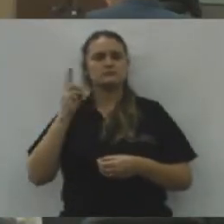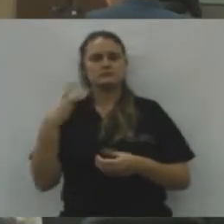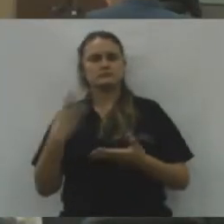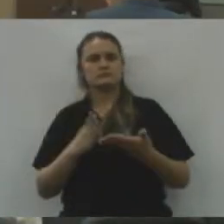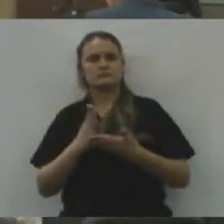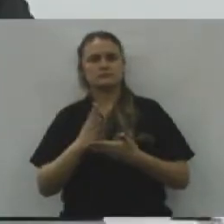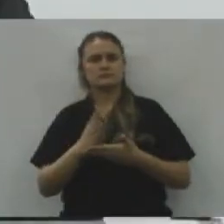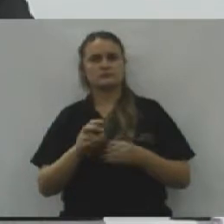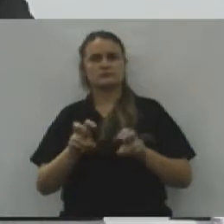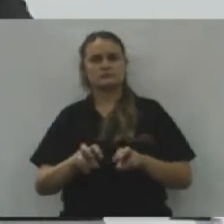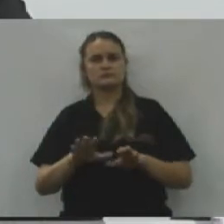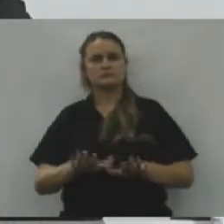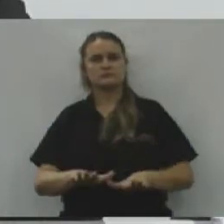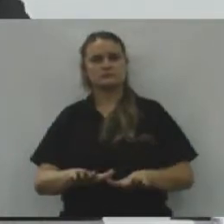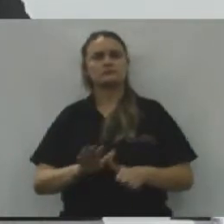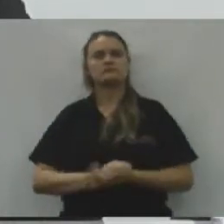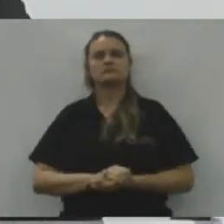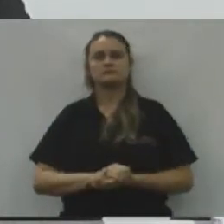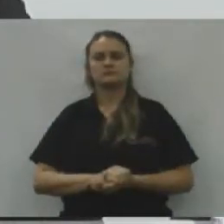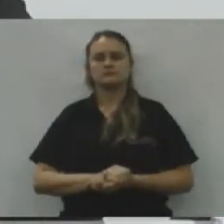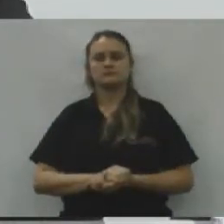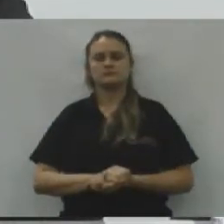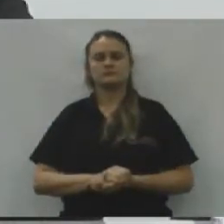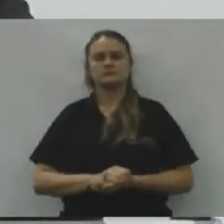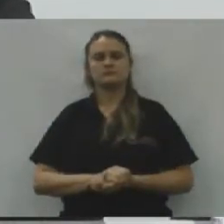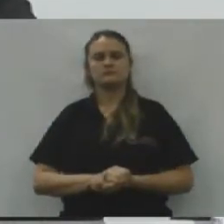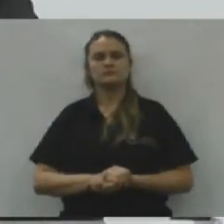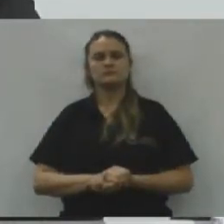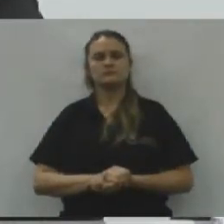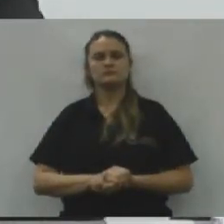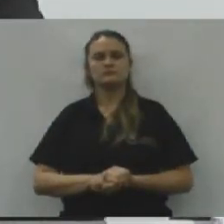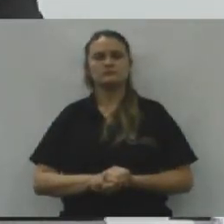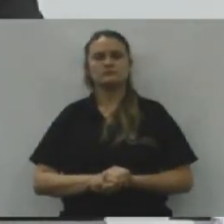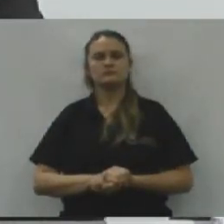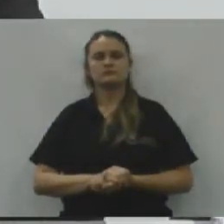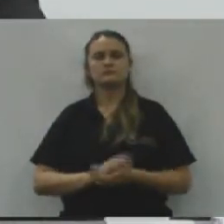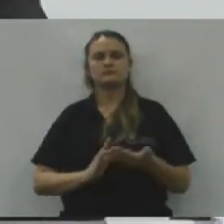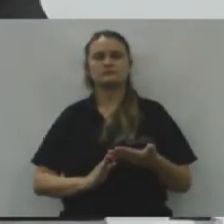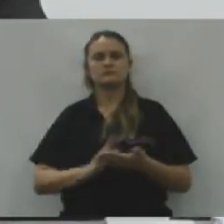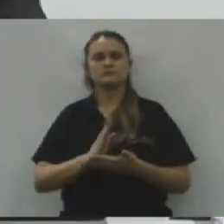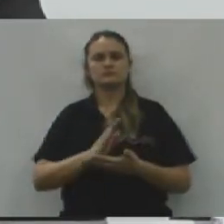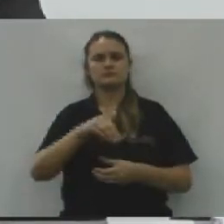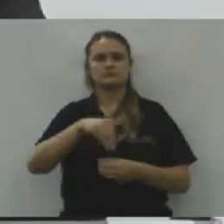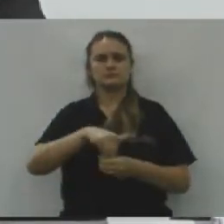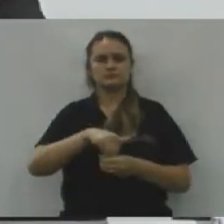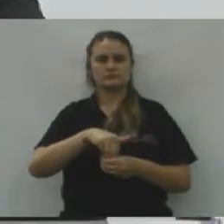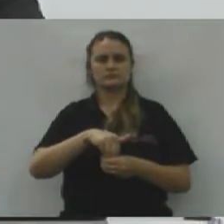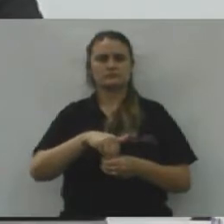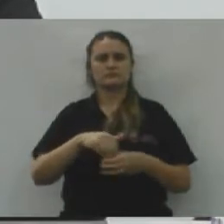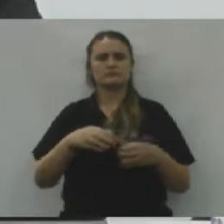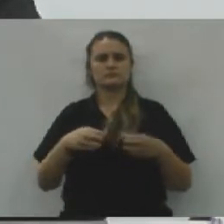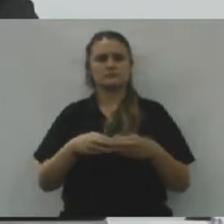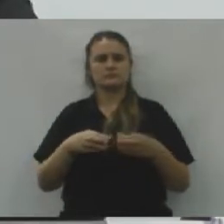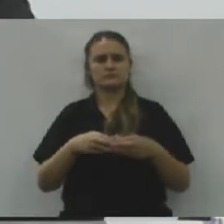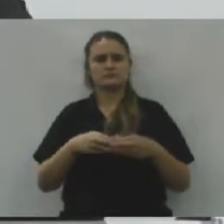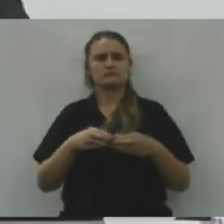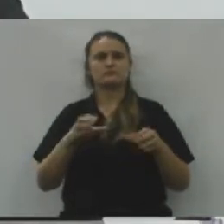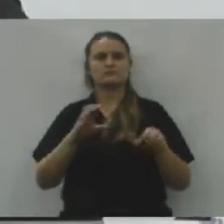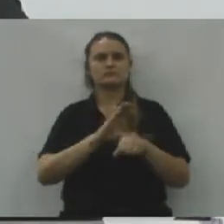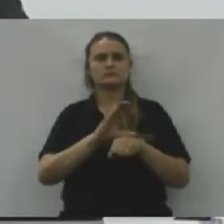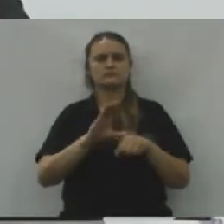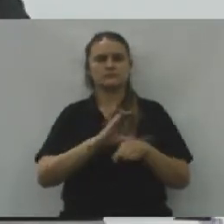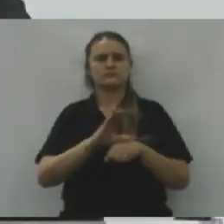senhores vereadores que aprovam, permaneçam como estão. Aprovado, votação do parecer fundamentado da